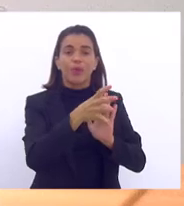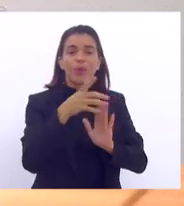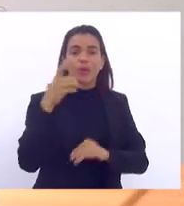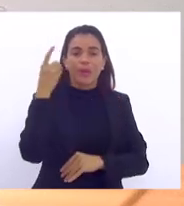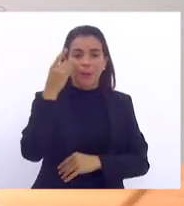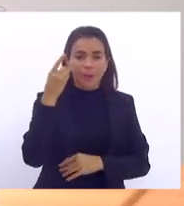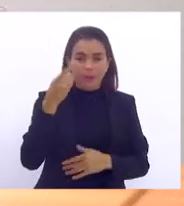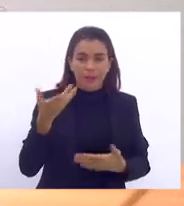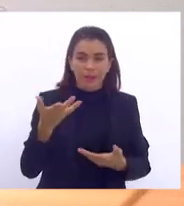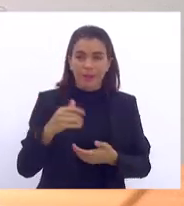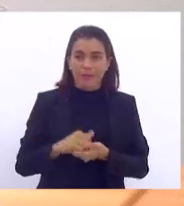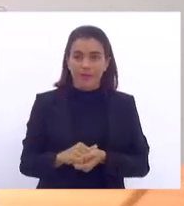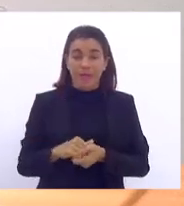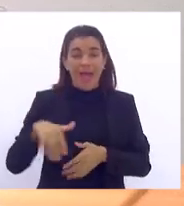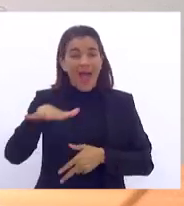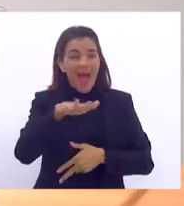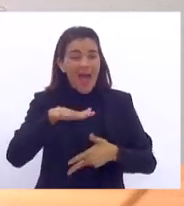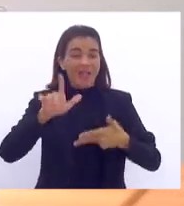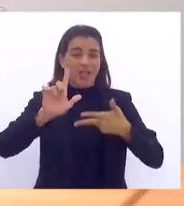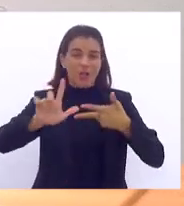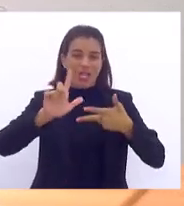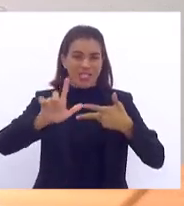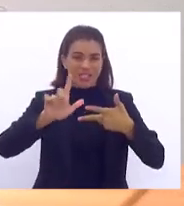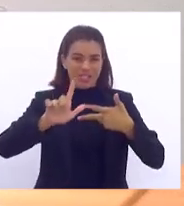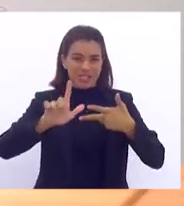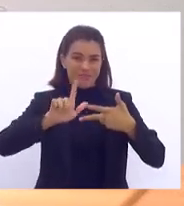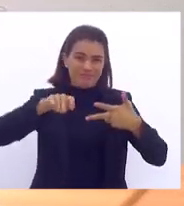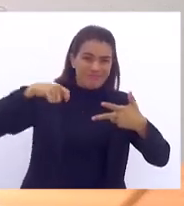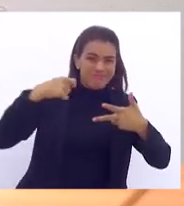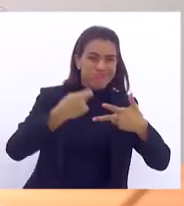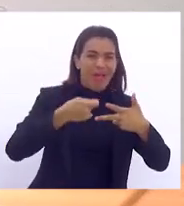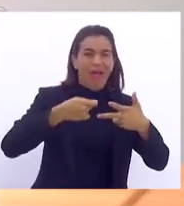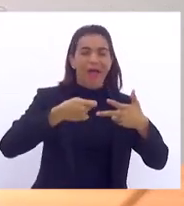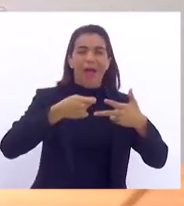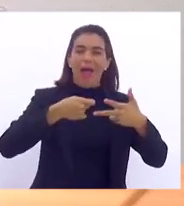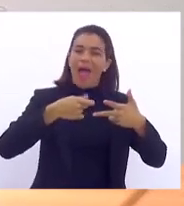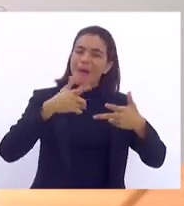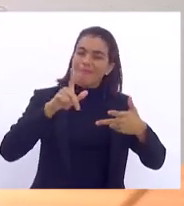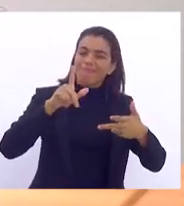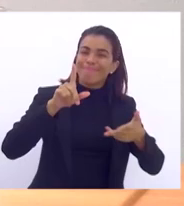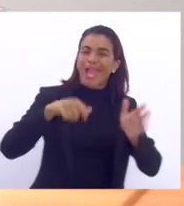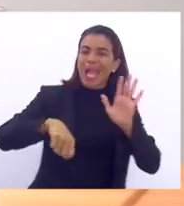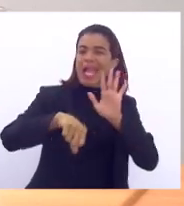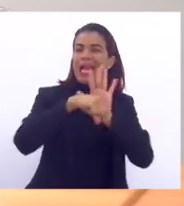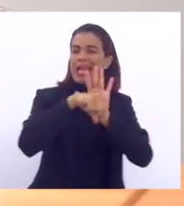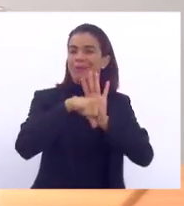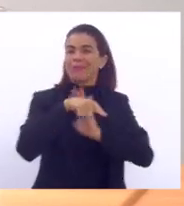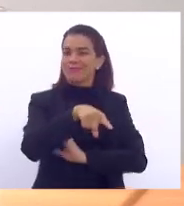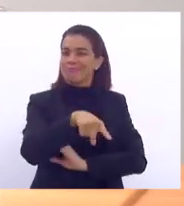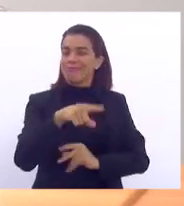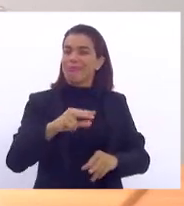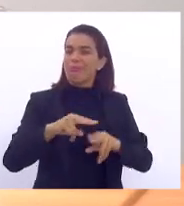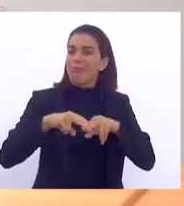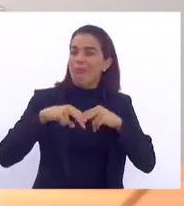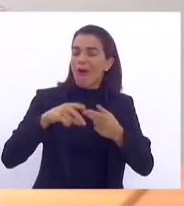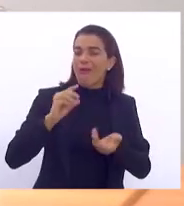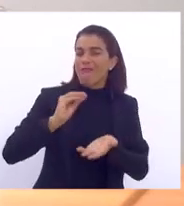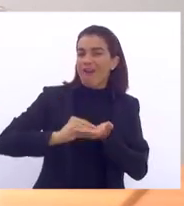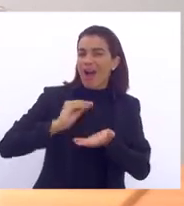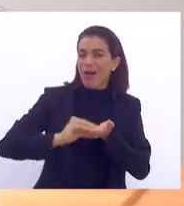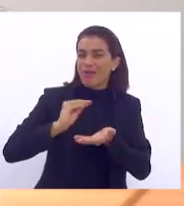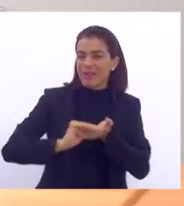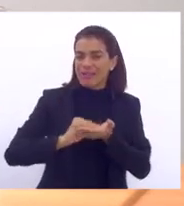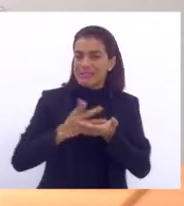eh o legislativo foi muito marginalizado em detrimento de de fortalecimento de a de B de